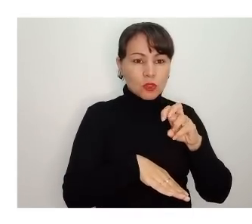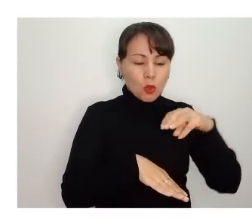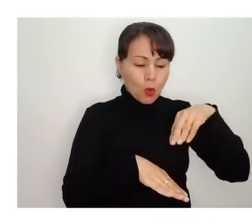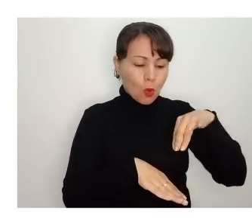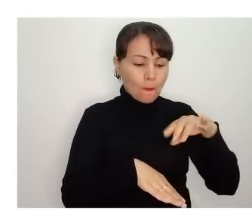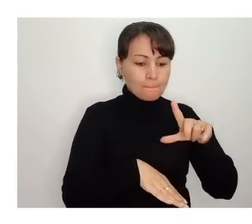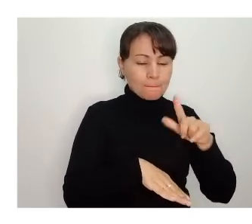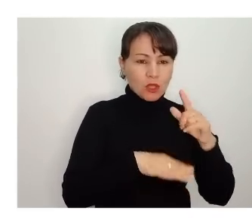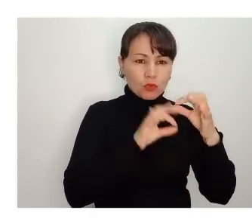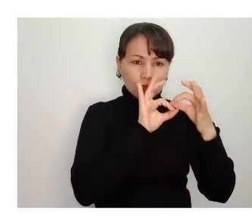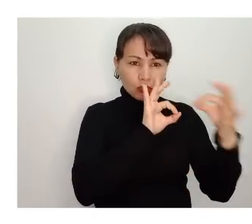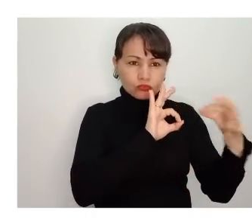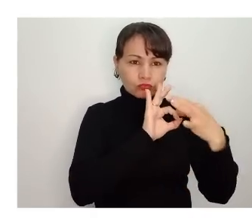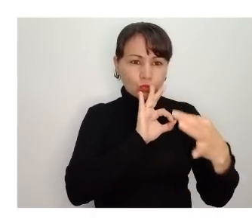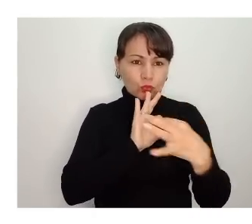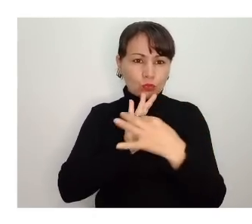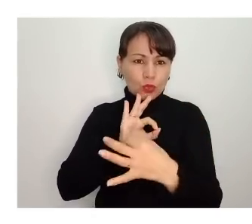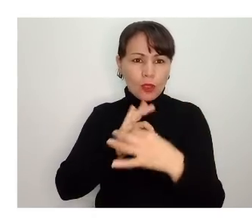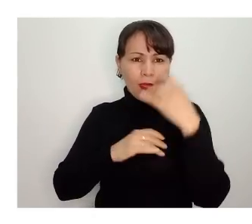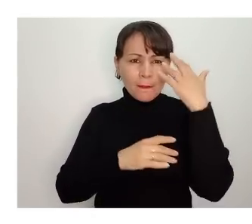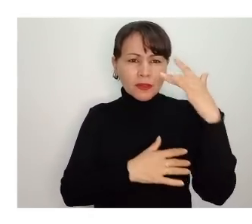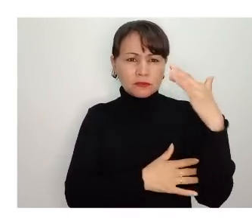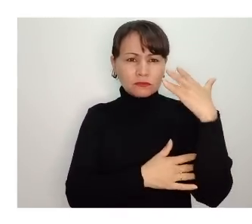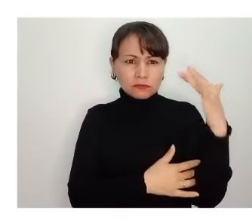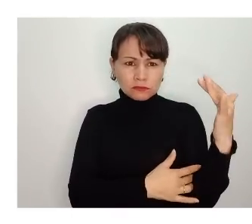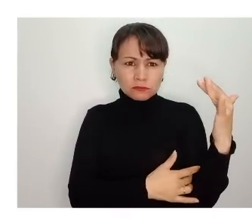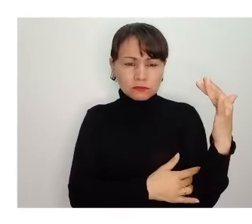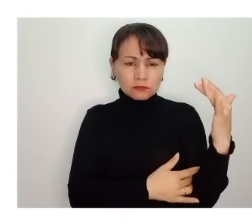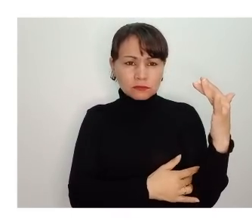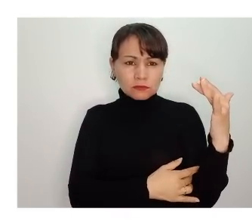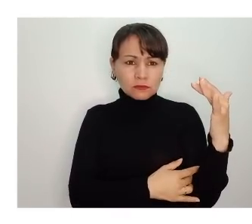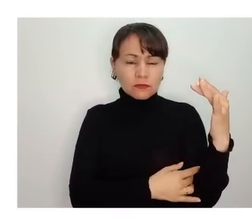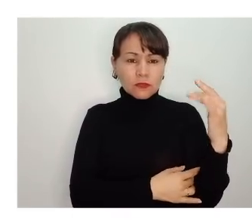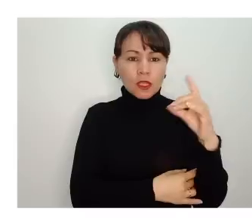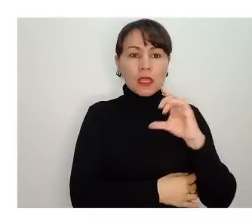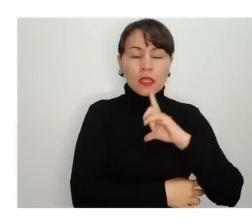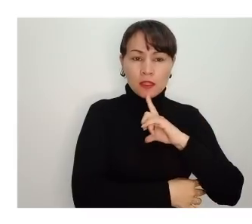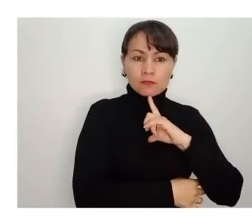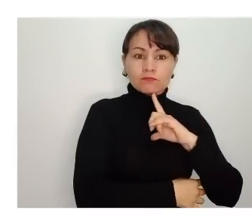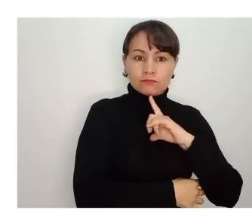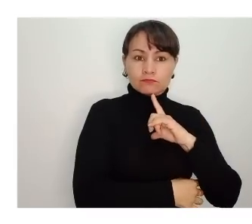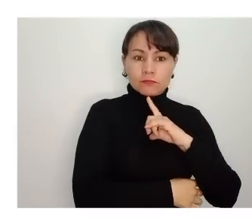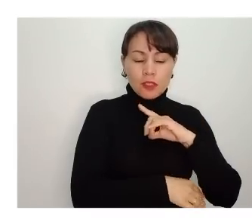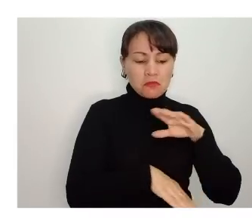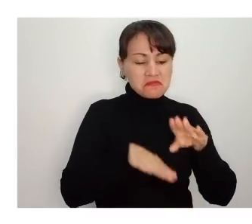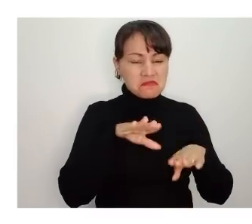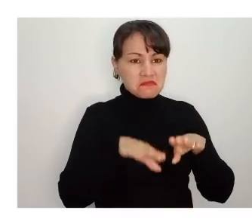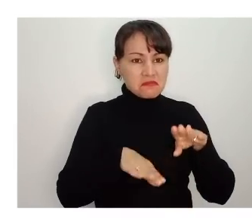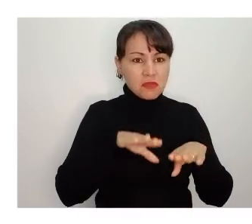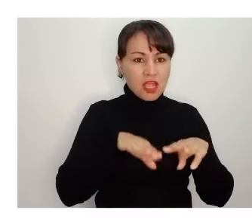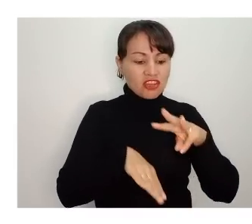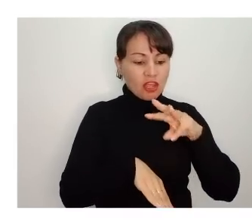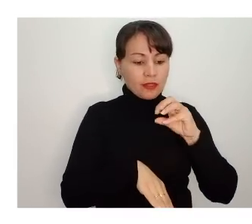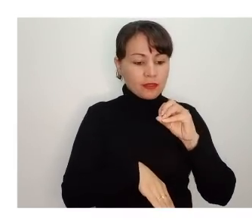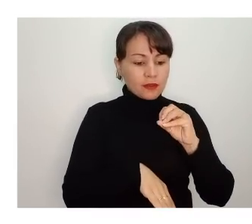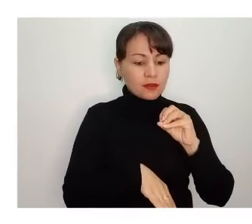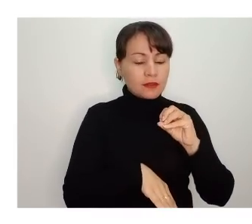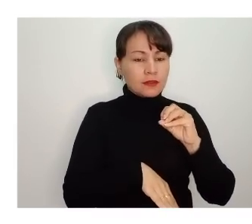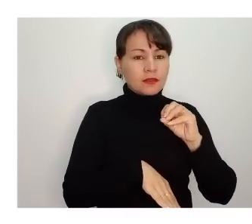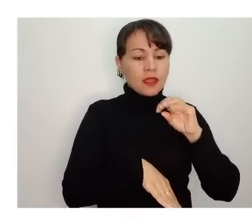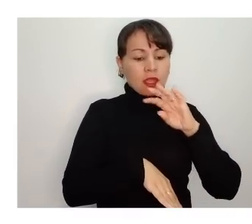45 mil conexões sinápticas. Então, vocês imaginam que nós temos uma média